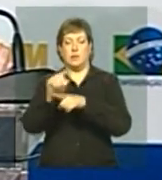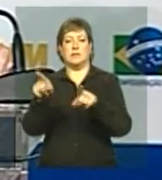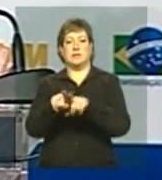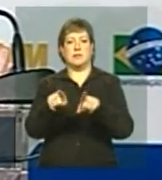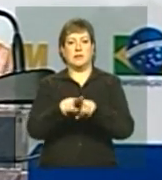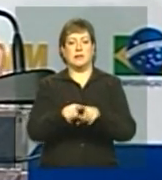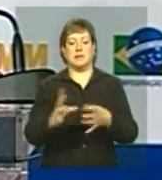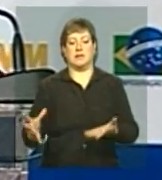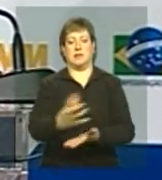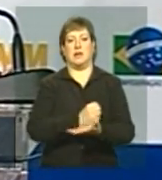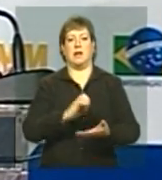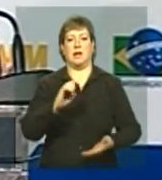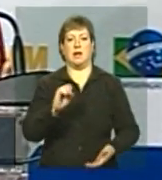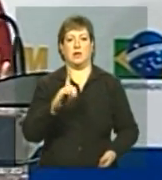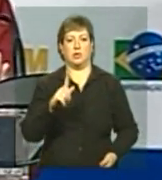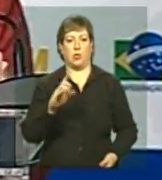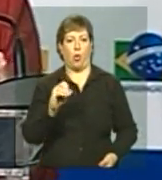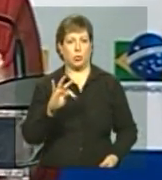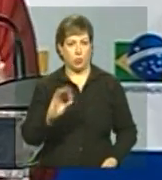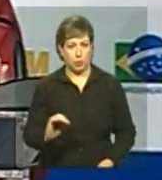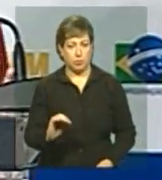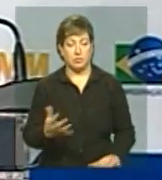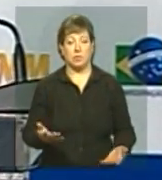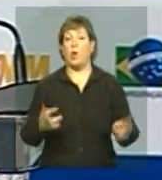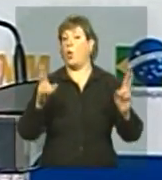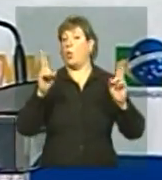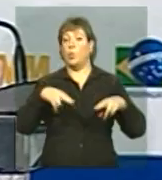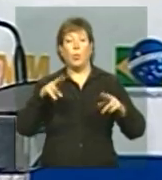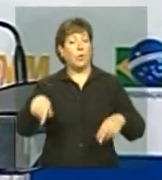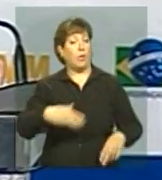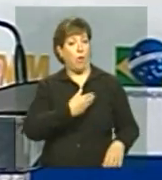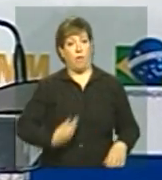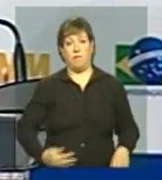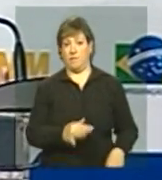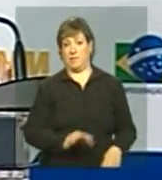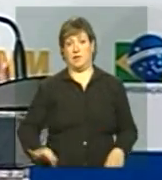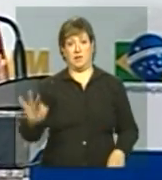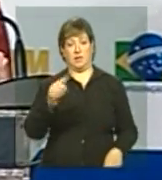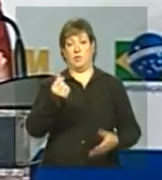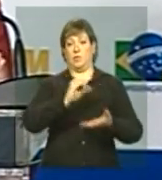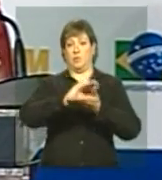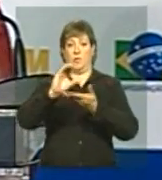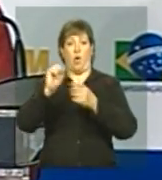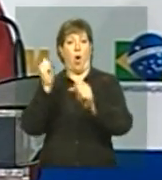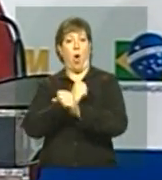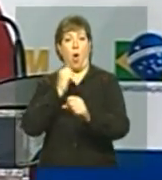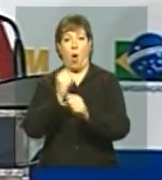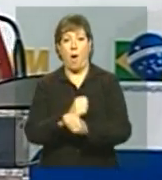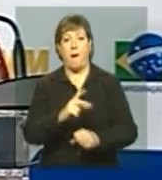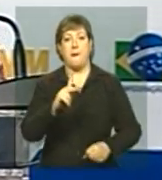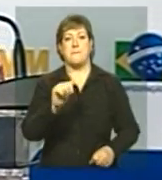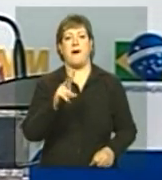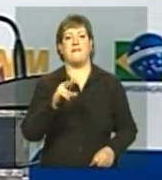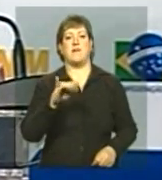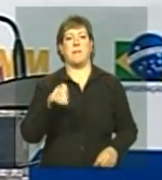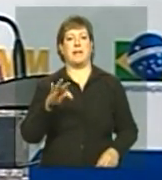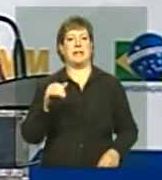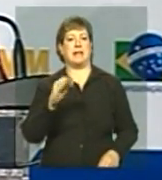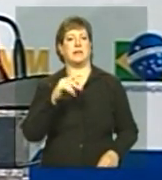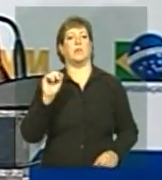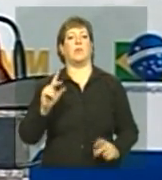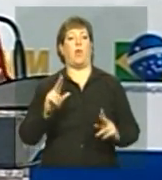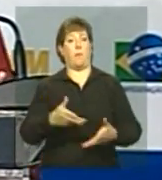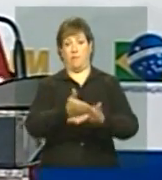esgoto. Nunca o governo federal financiou obra de pavimentação nessa proporção, como vocês todos